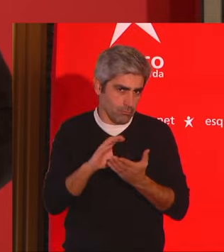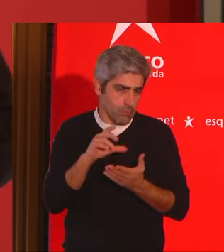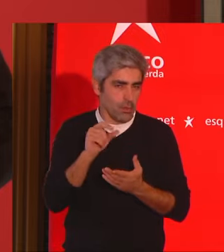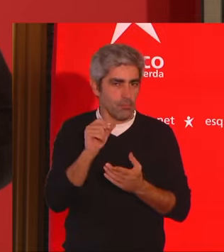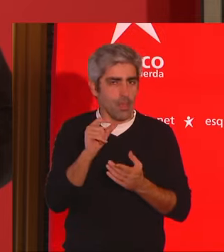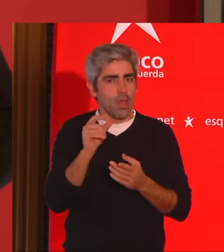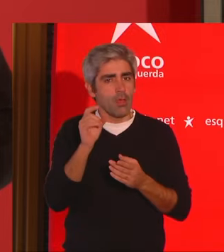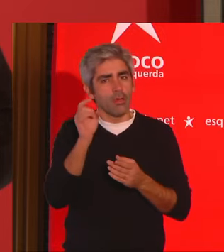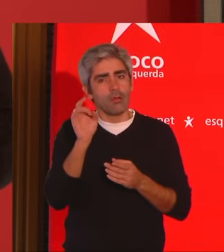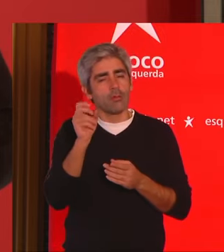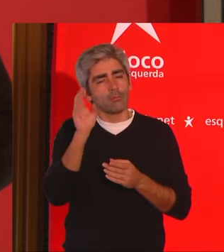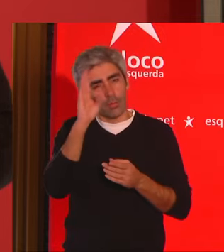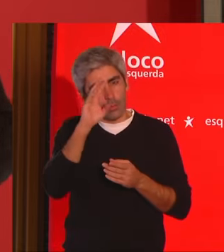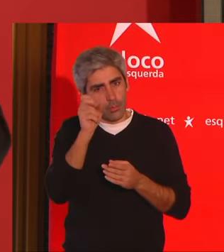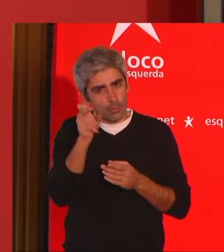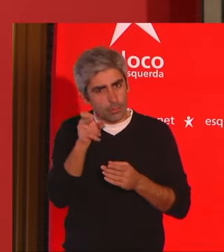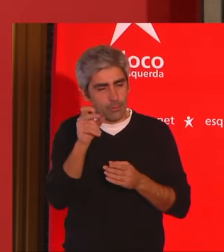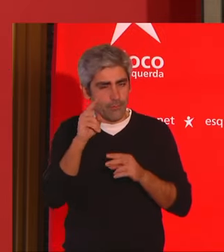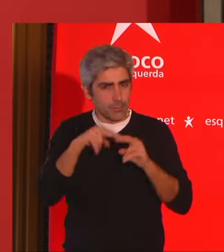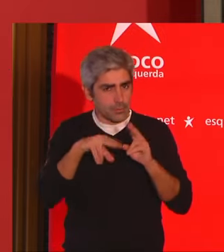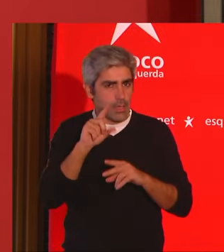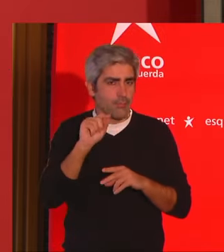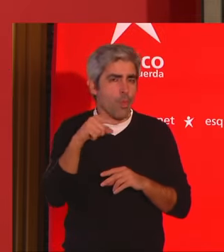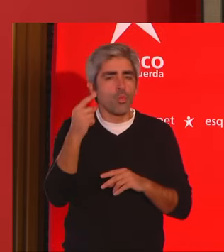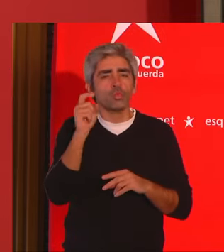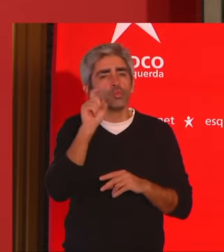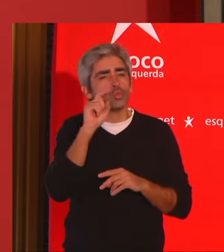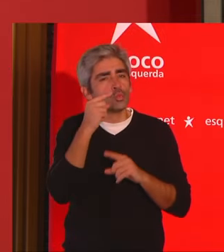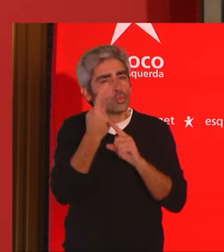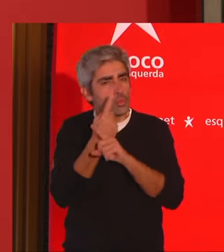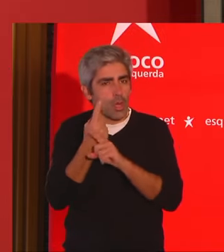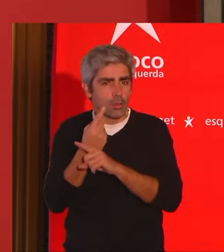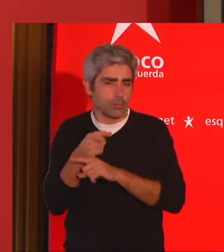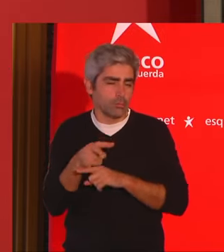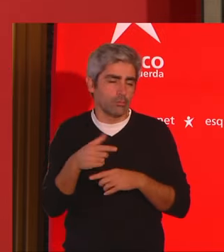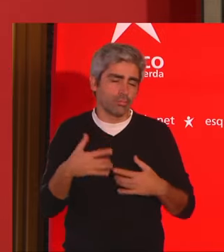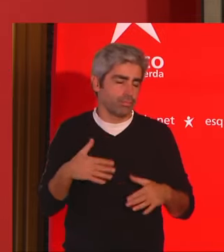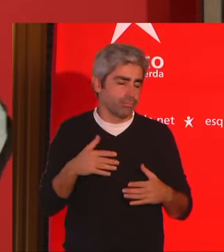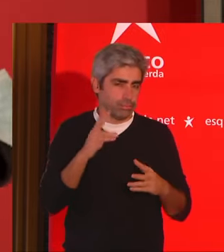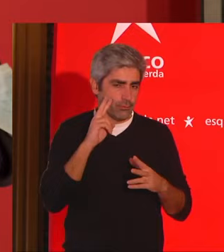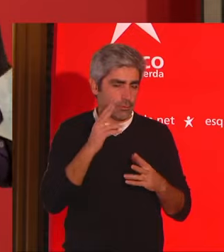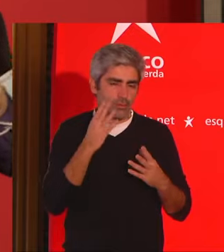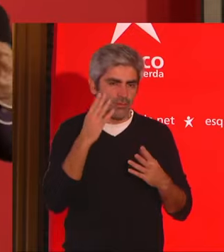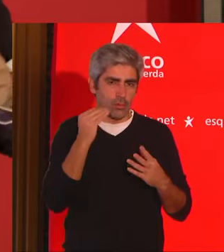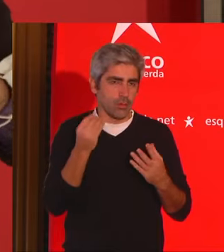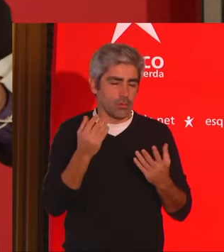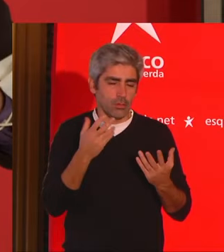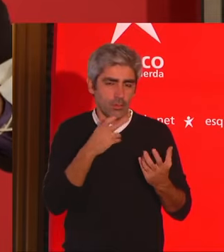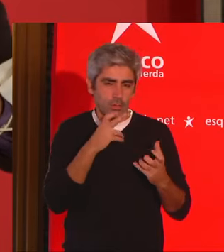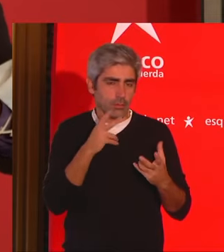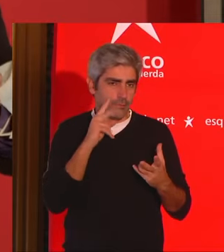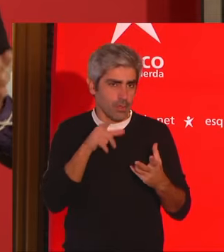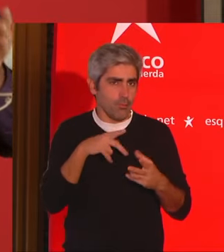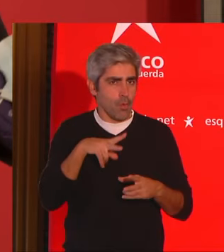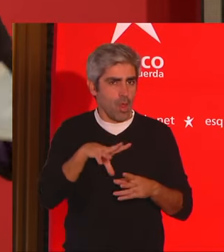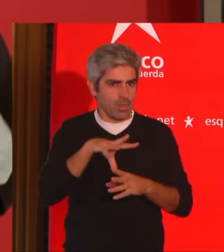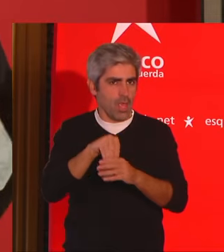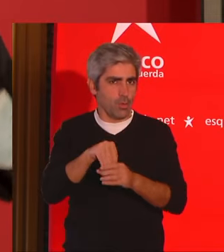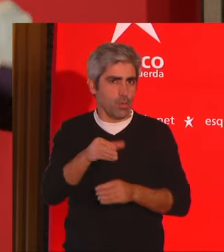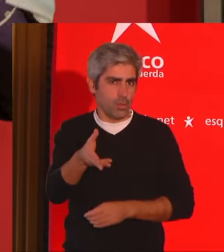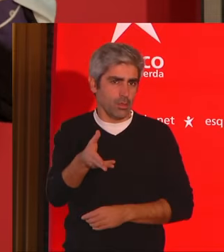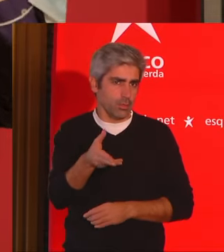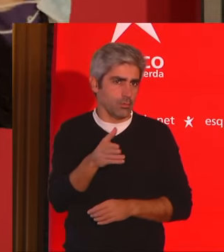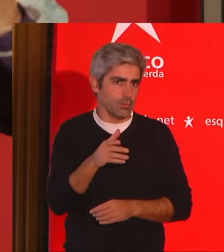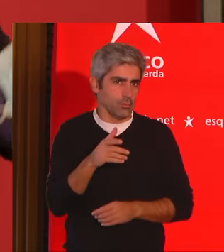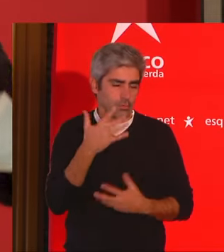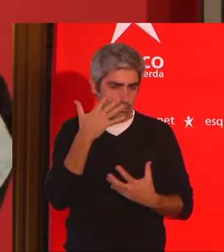do ponto de vista até da segurança, de outro tipo de segurança. E é, de facto, sinistro ver o nosso país lá incluído, como um